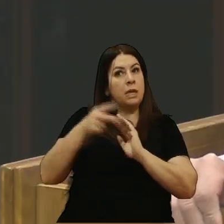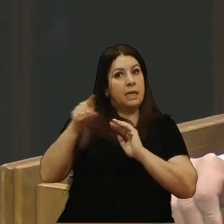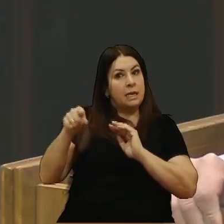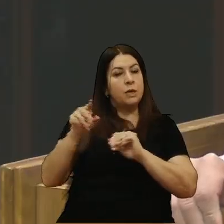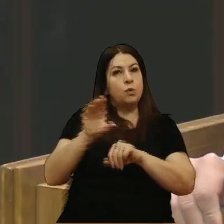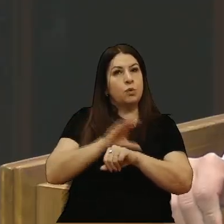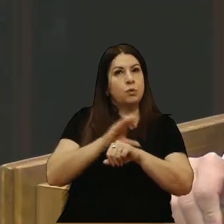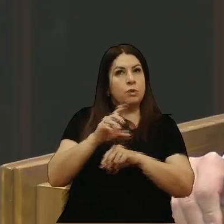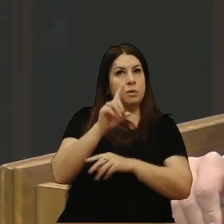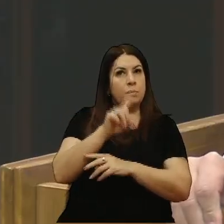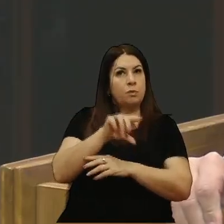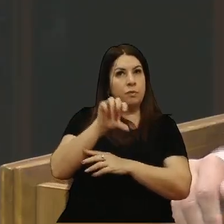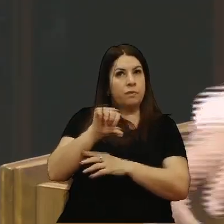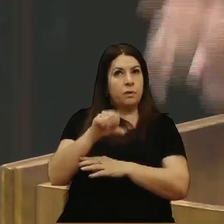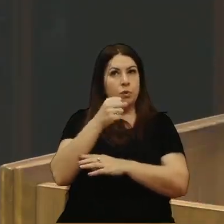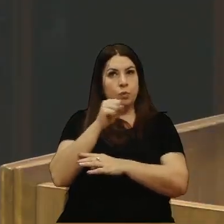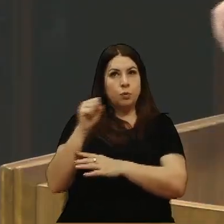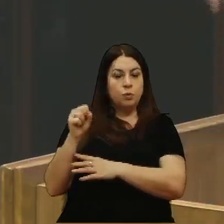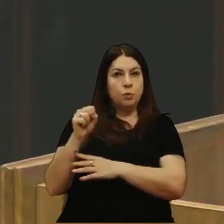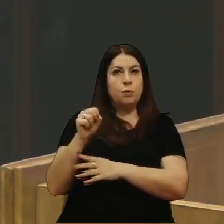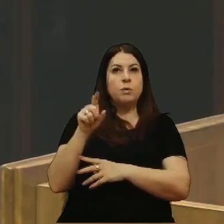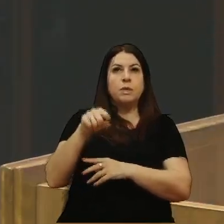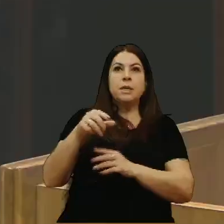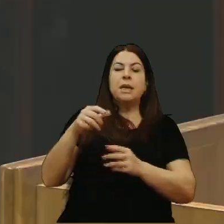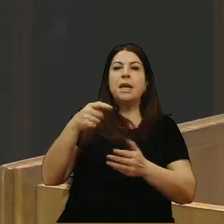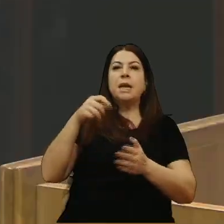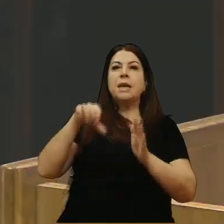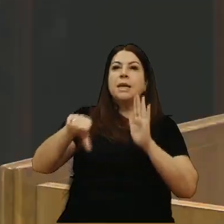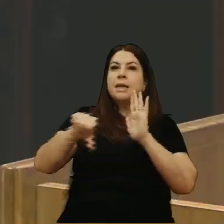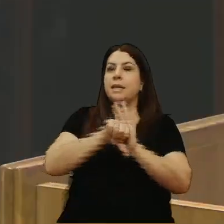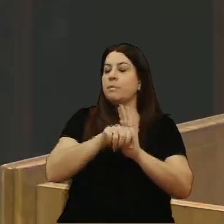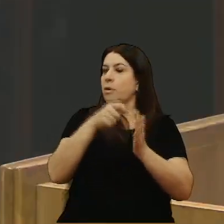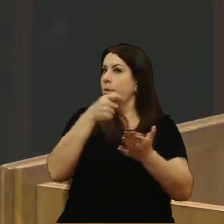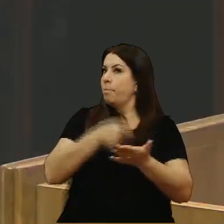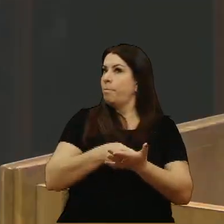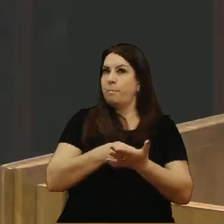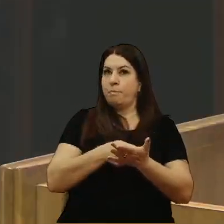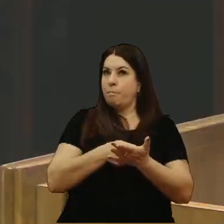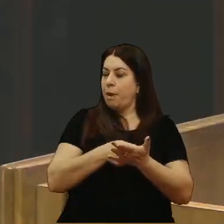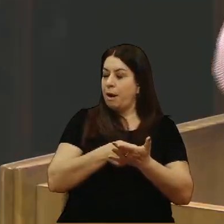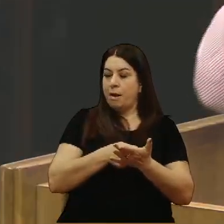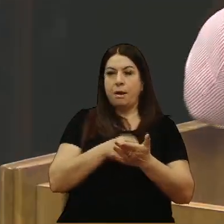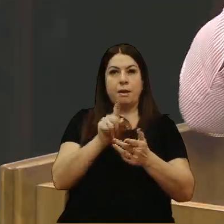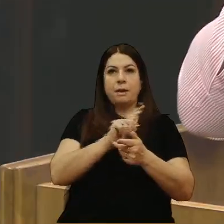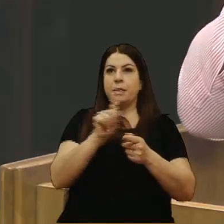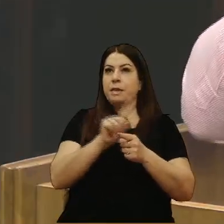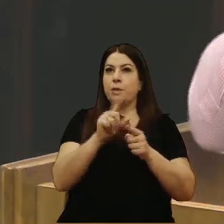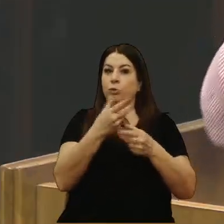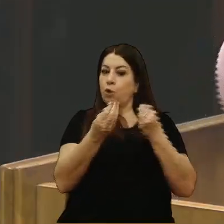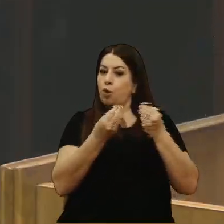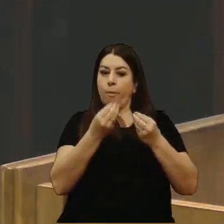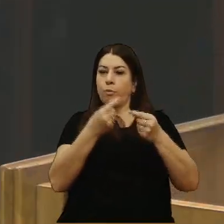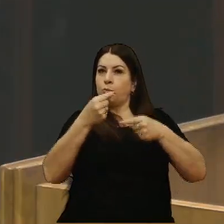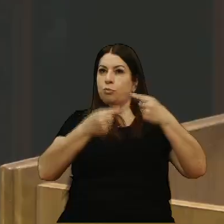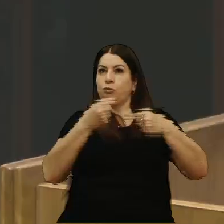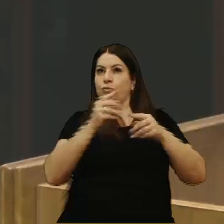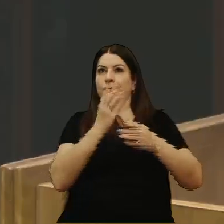Constituição de 1988, ele é crime inafiançável e imprescritível.